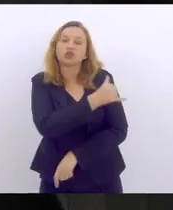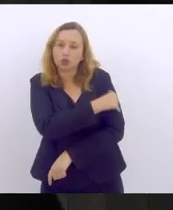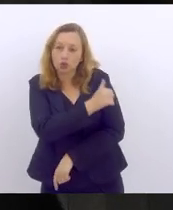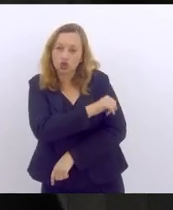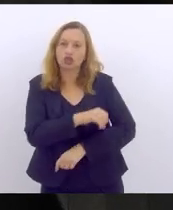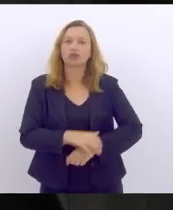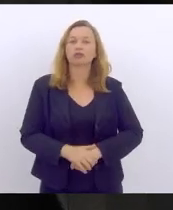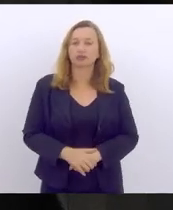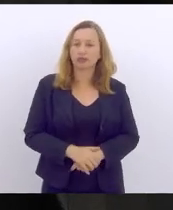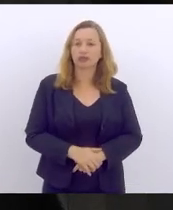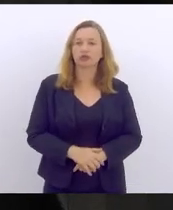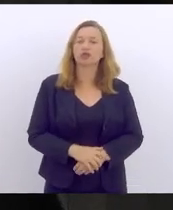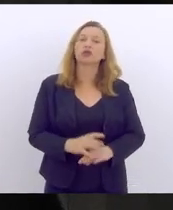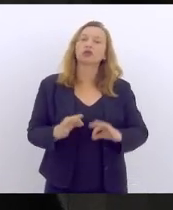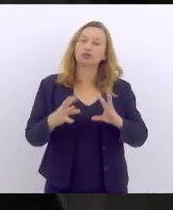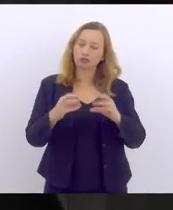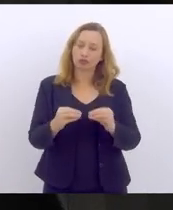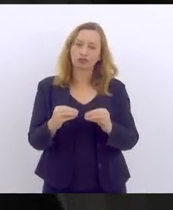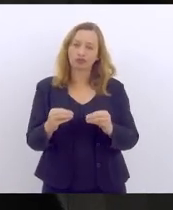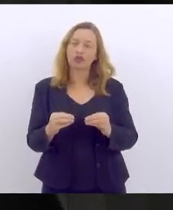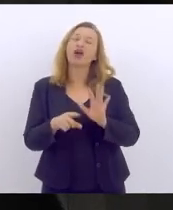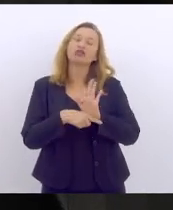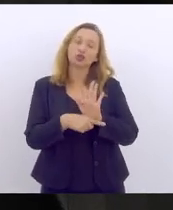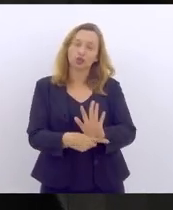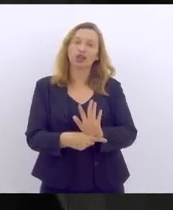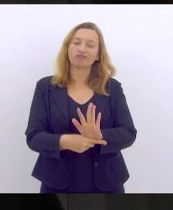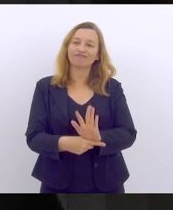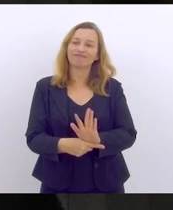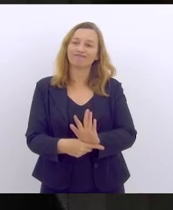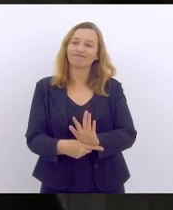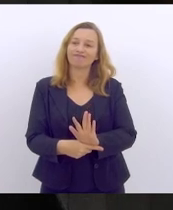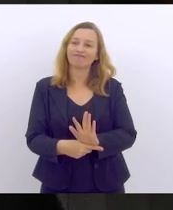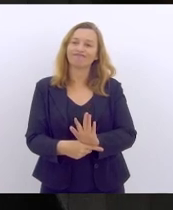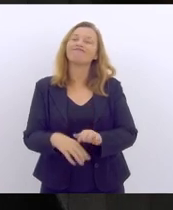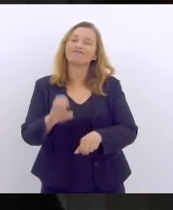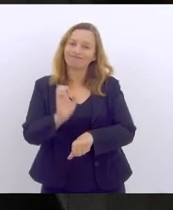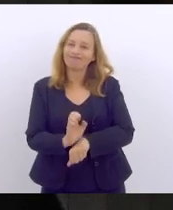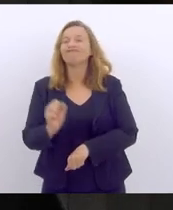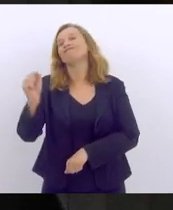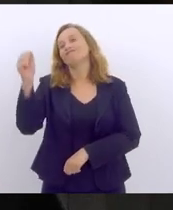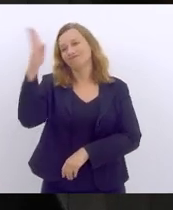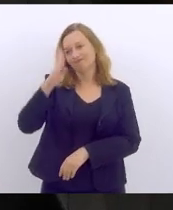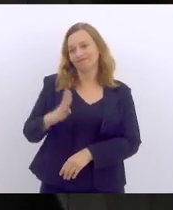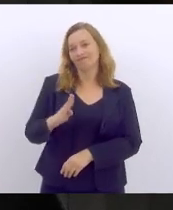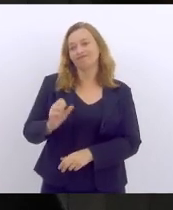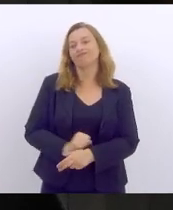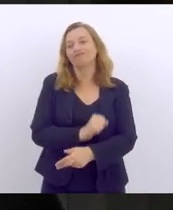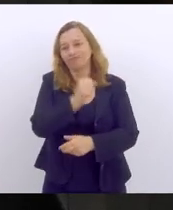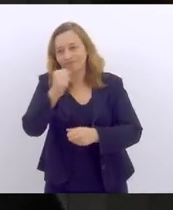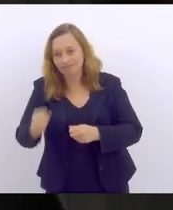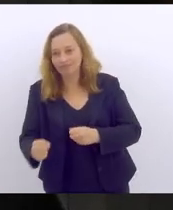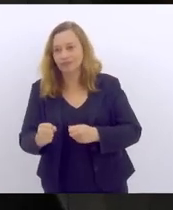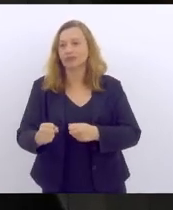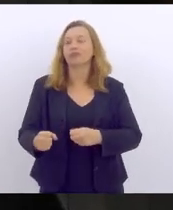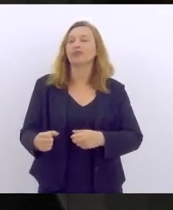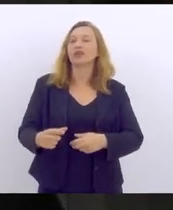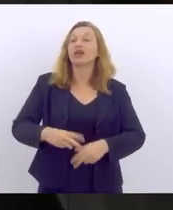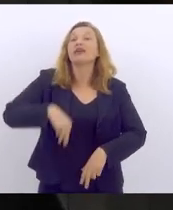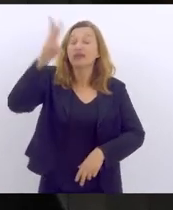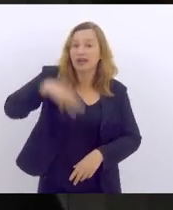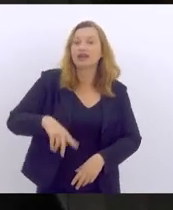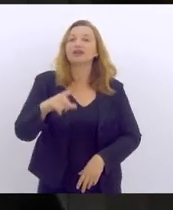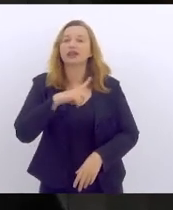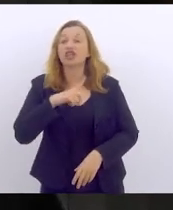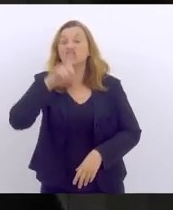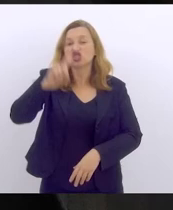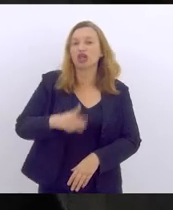o Rio de Janeiro e sobretudo ajudar o estado brasileiro ajudar o poder público a dar de comer a quem tem fome a quem tem direito